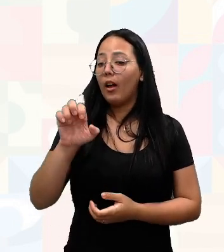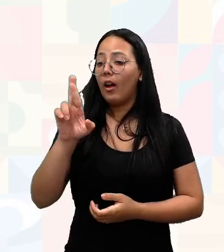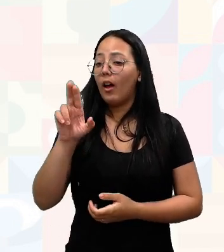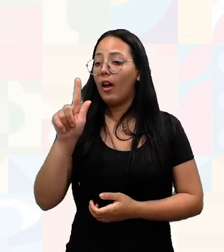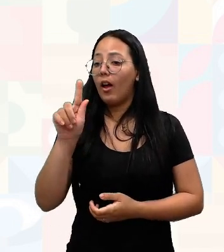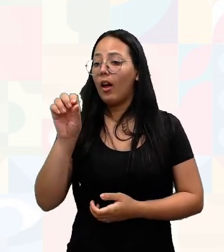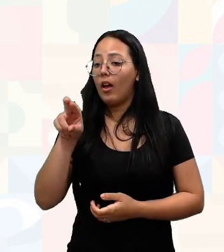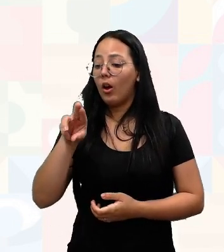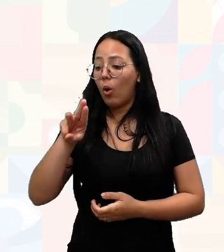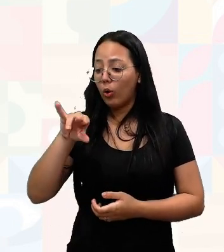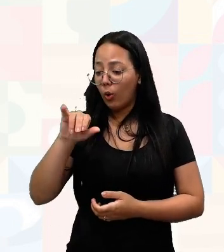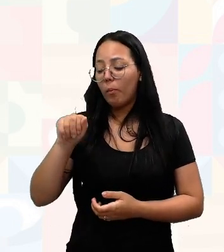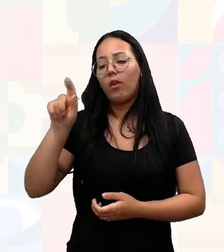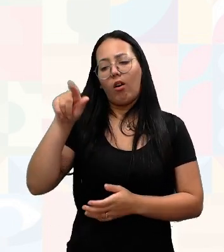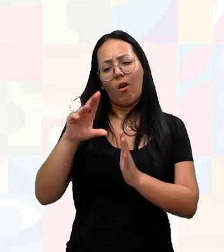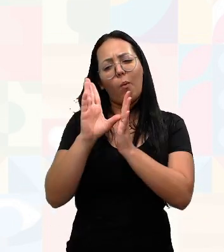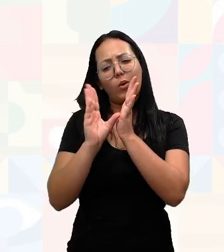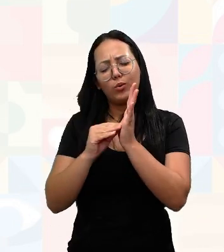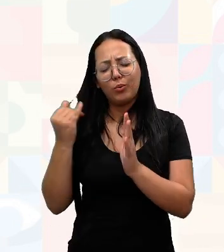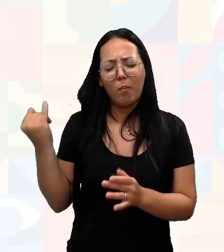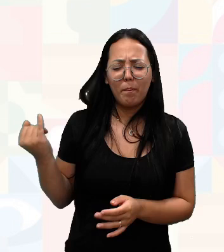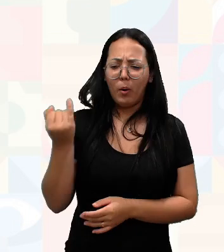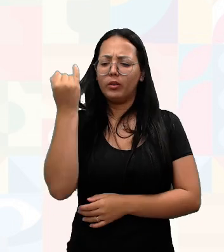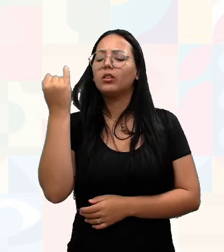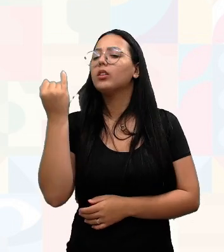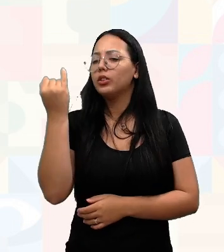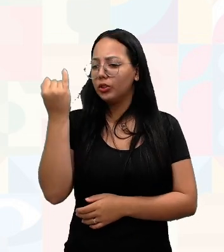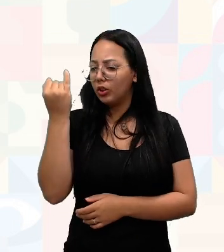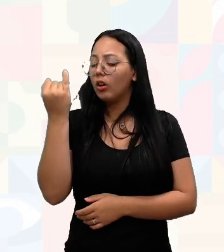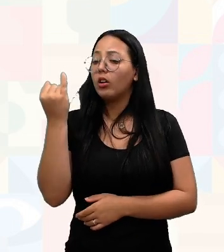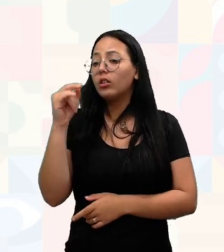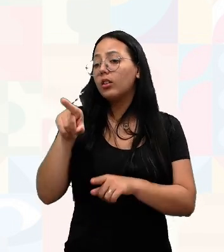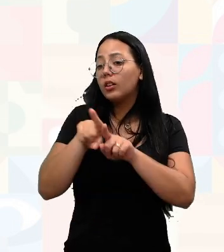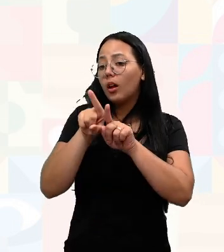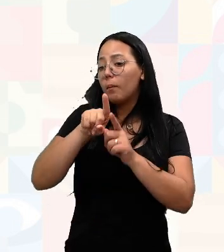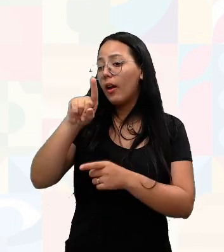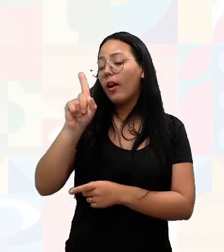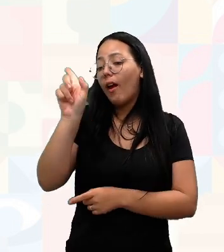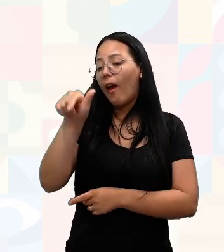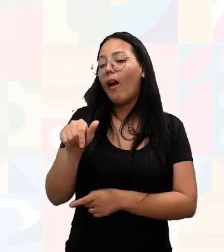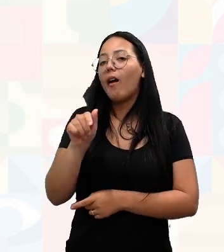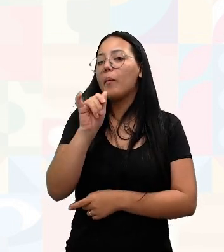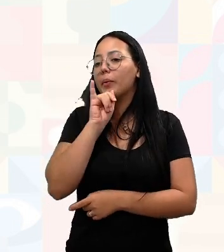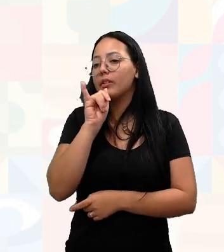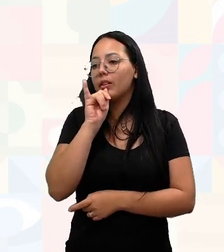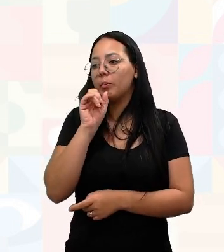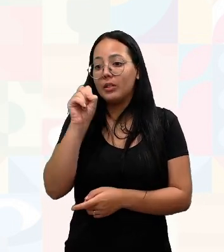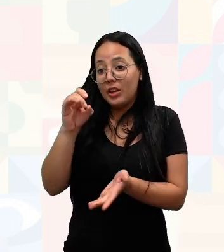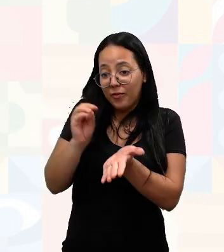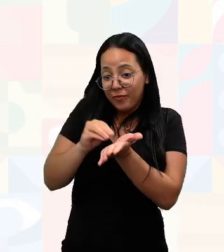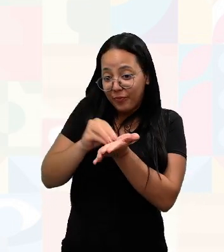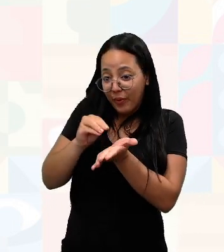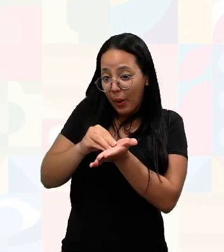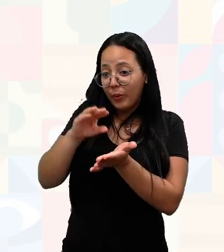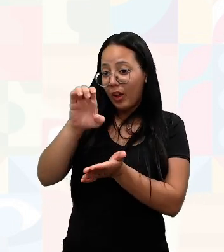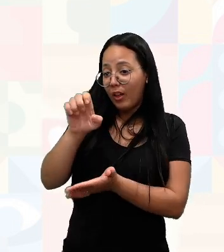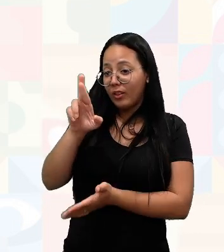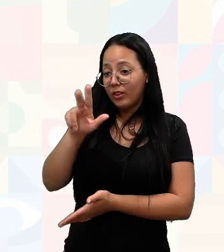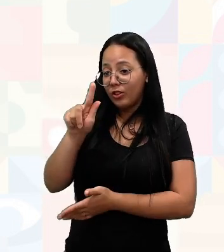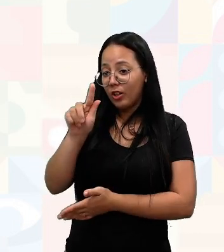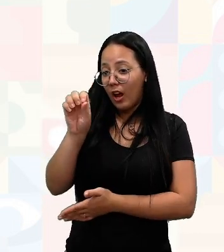um assunto muito importante. Ela, inclusive, é causa, né, a falta do